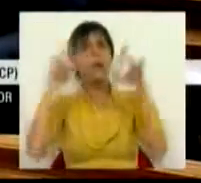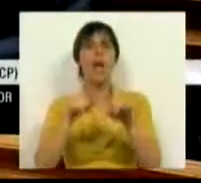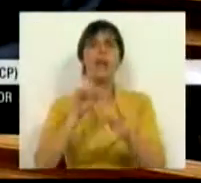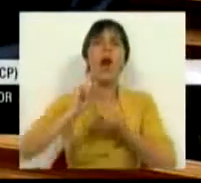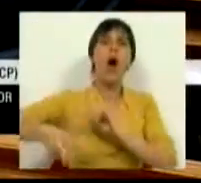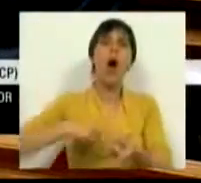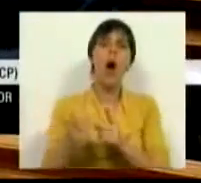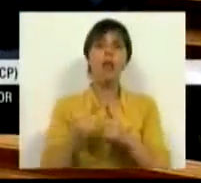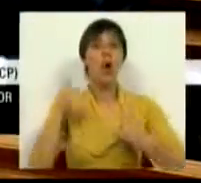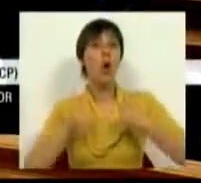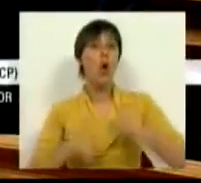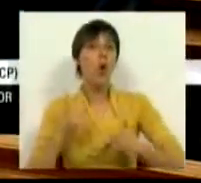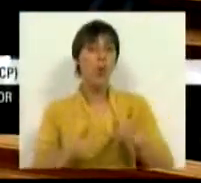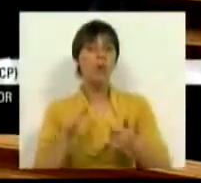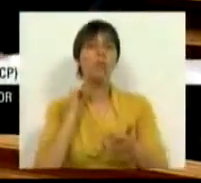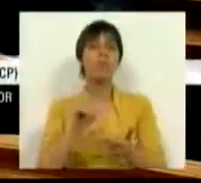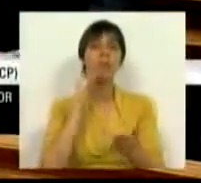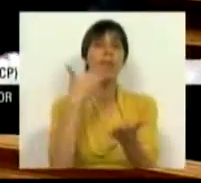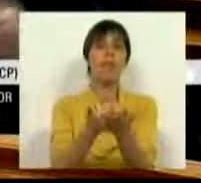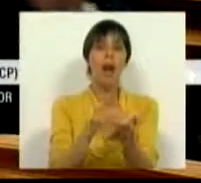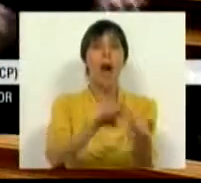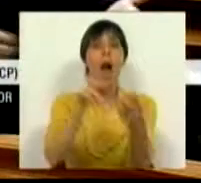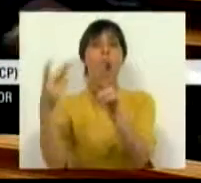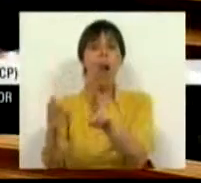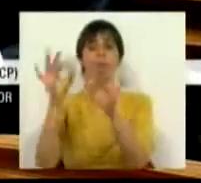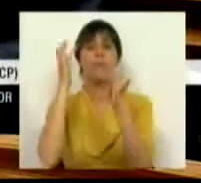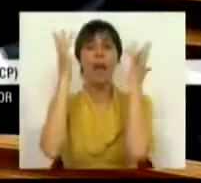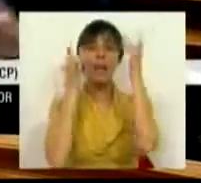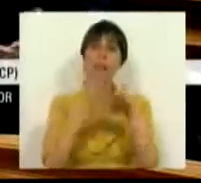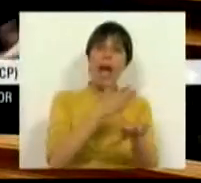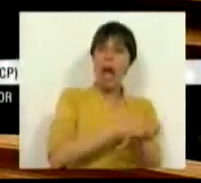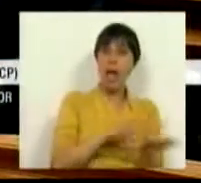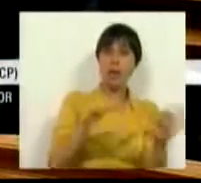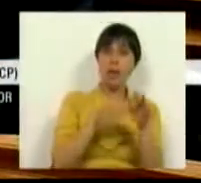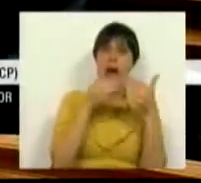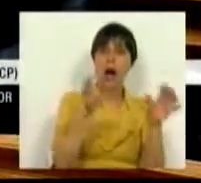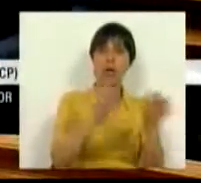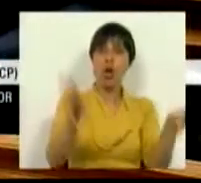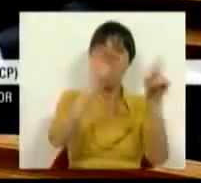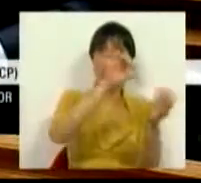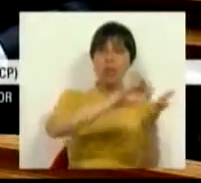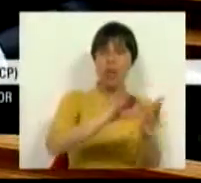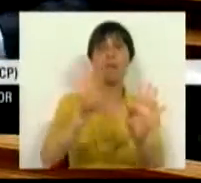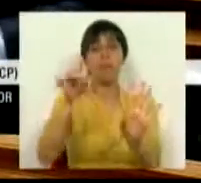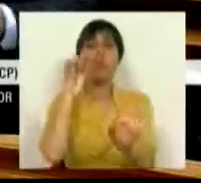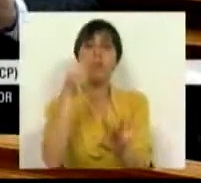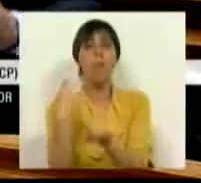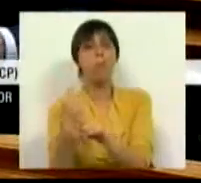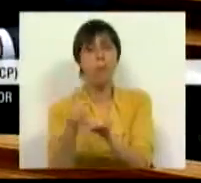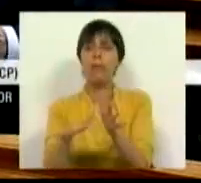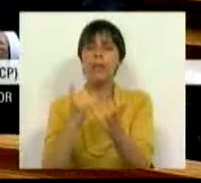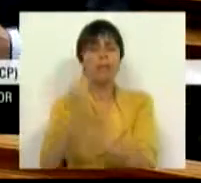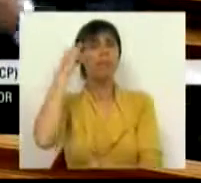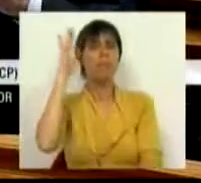conceito concursal concessionário, que alterava completamente a filosofia anterior no que diz respeito à abertura de novos centros e, particularmente, também tendo